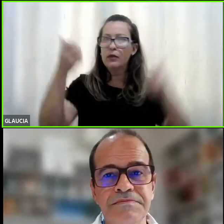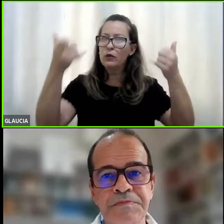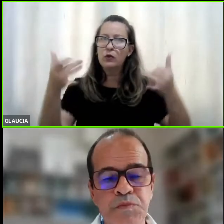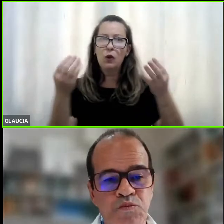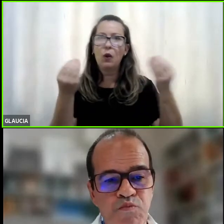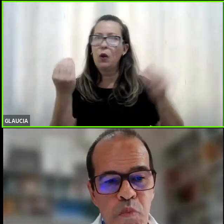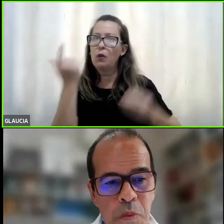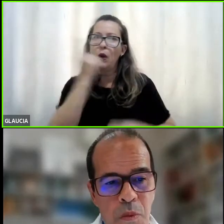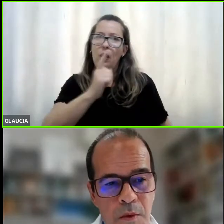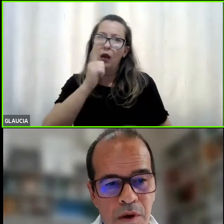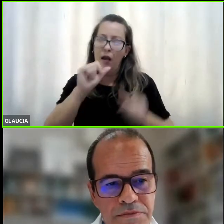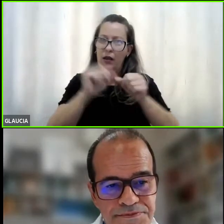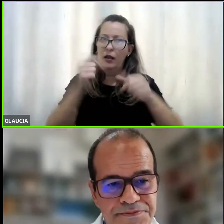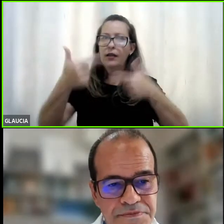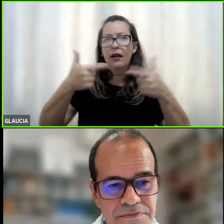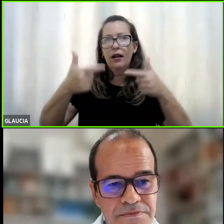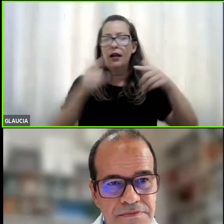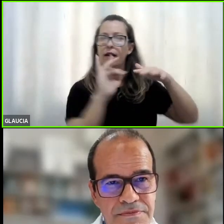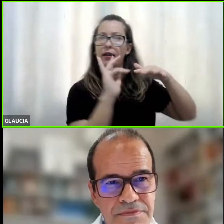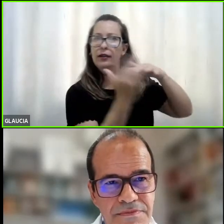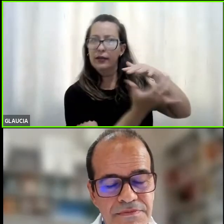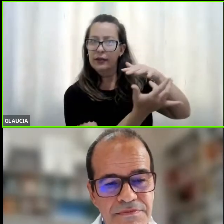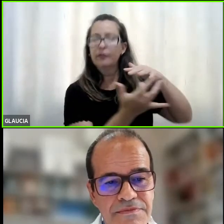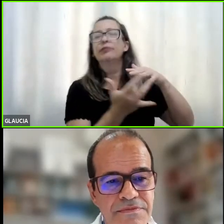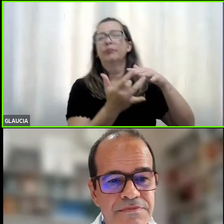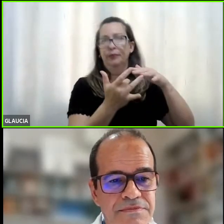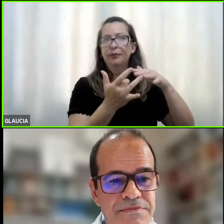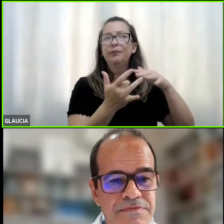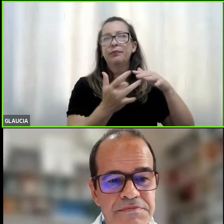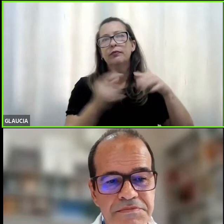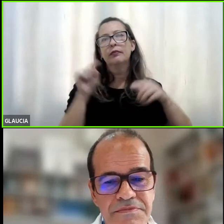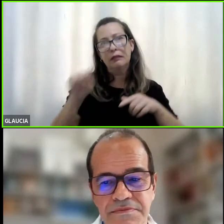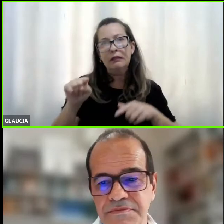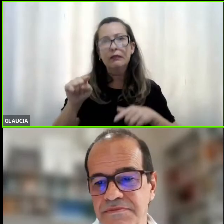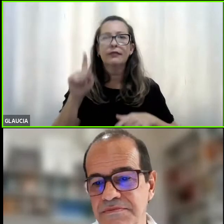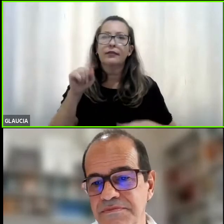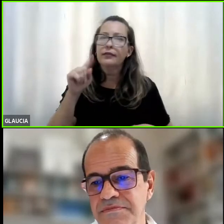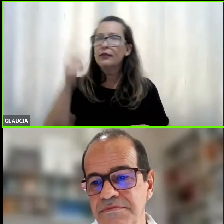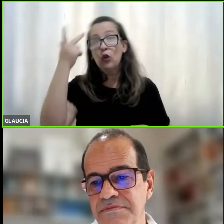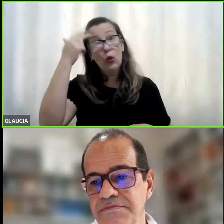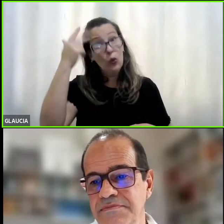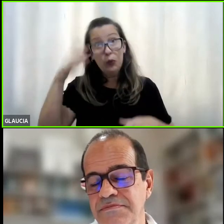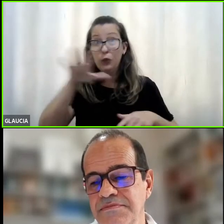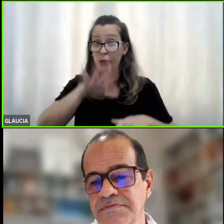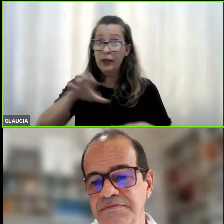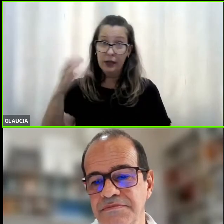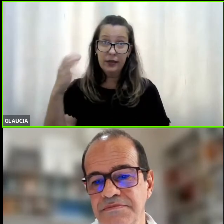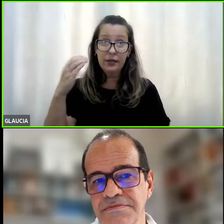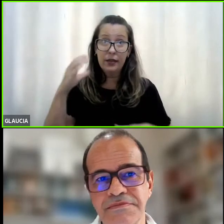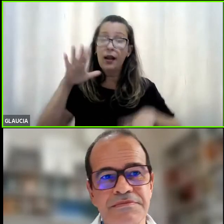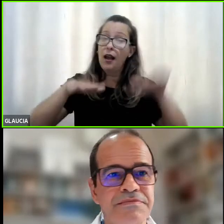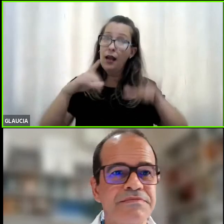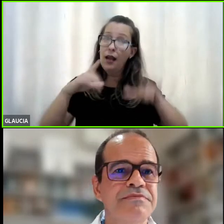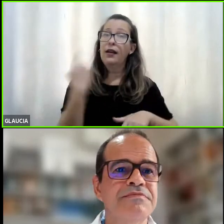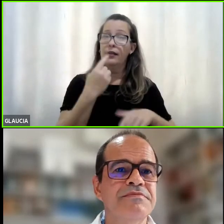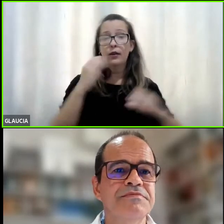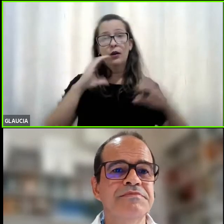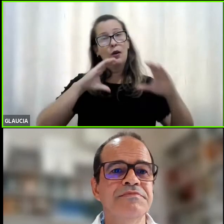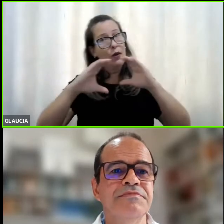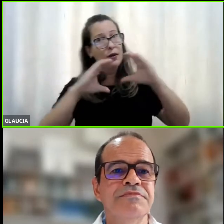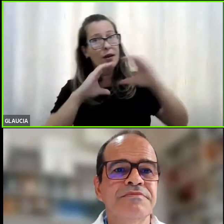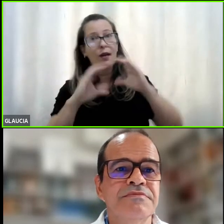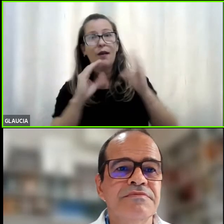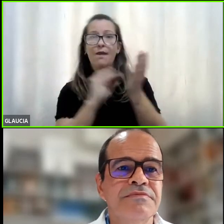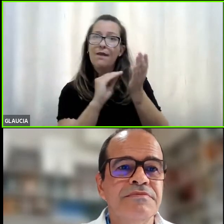trabalho horizontal de parceria, de cooperação. Isso é uma lógica muito comum na ciência, né? E a gente, às vezes, na comunicação, a gente não tem tanto